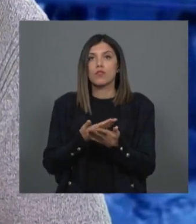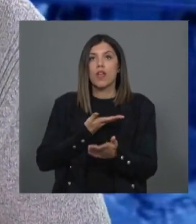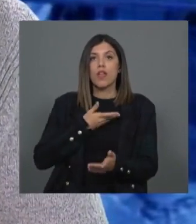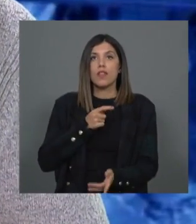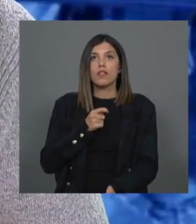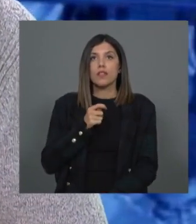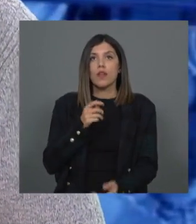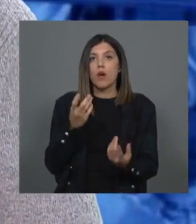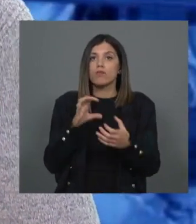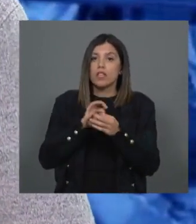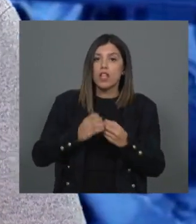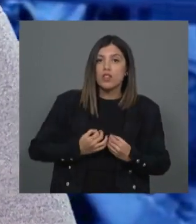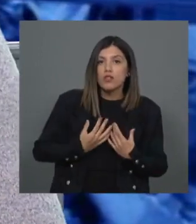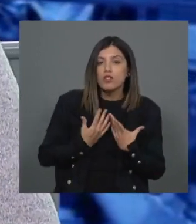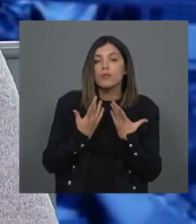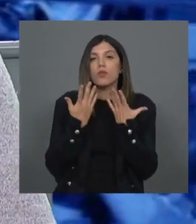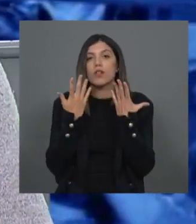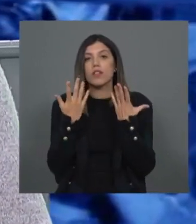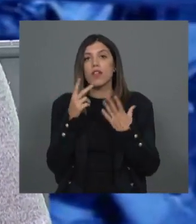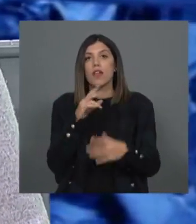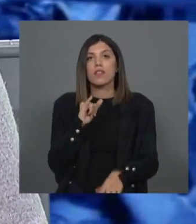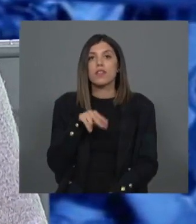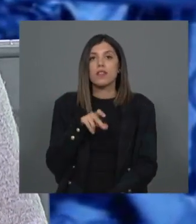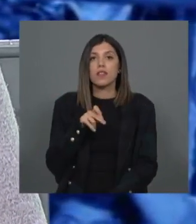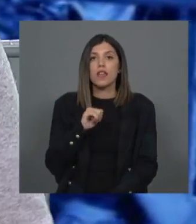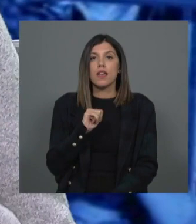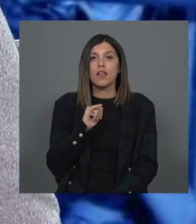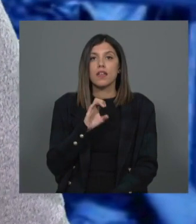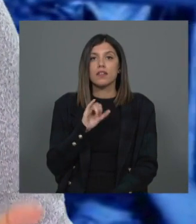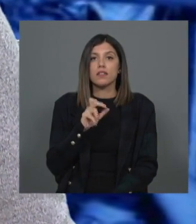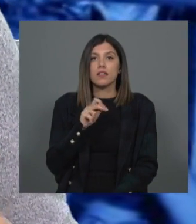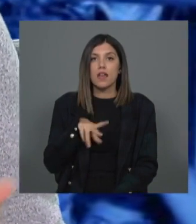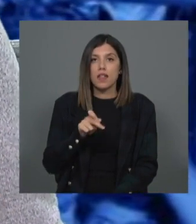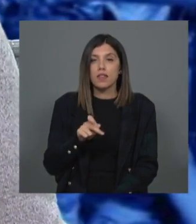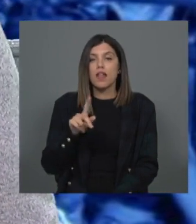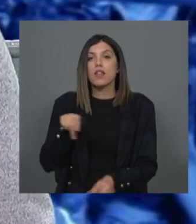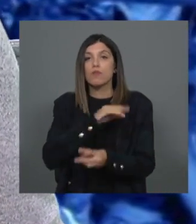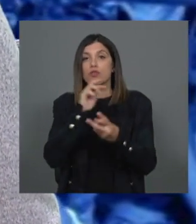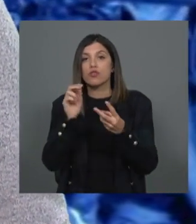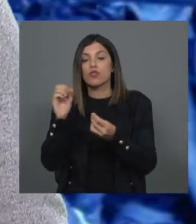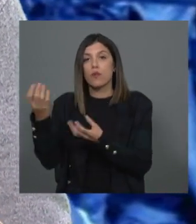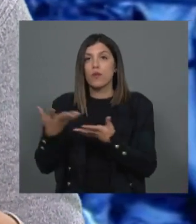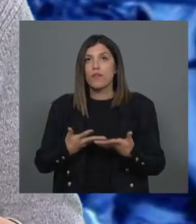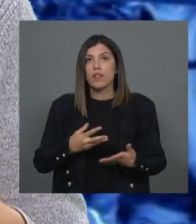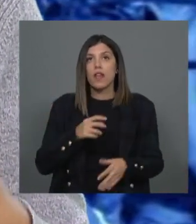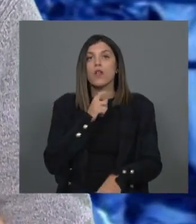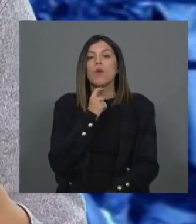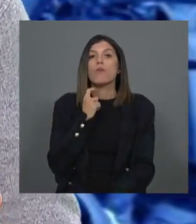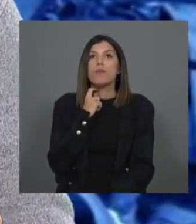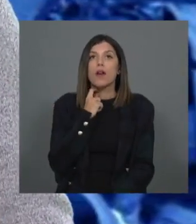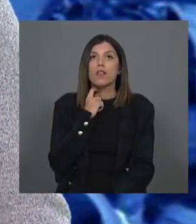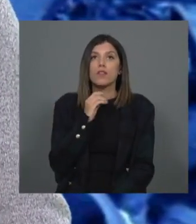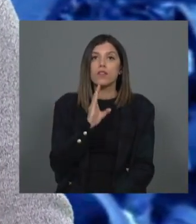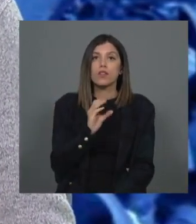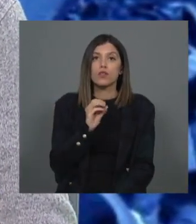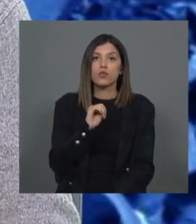à espiritualidade inaciana, o Padre José Frazão Correia, nós esperamos que ele nos ajude, no fundo, a perceber como funcionar